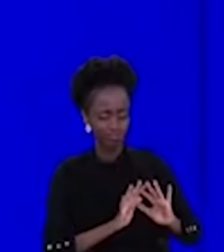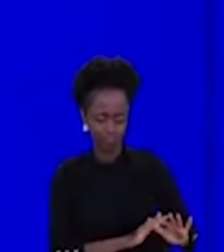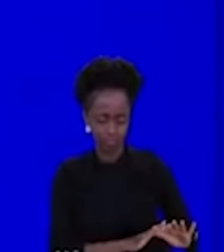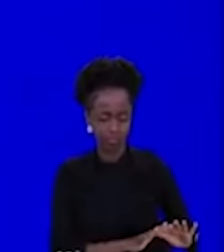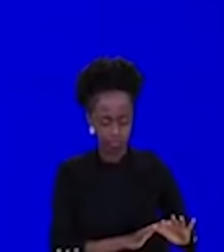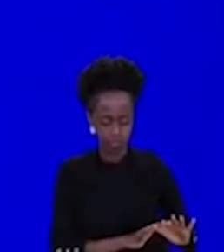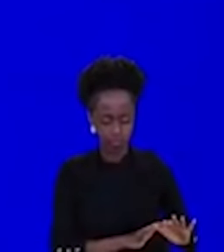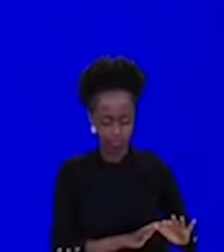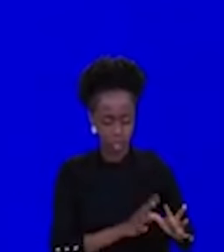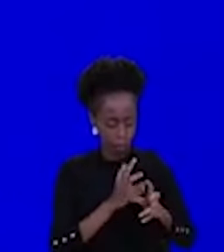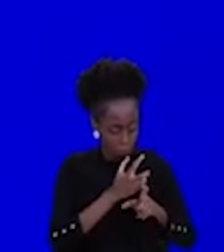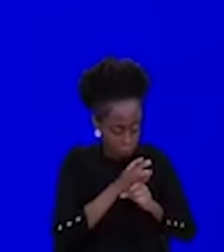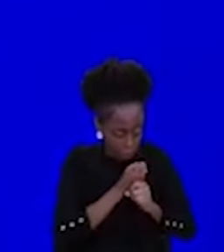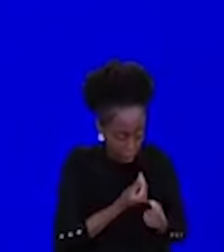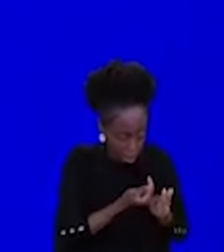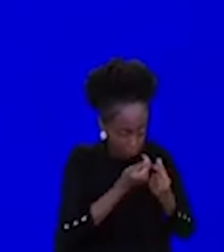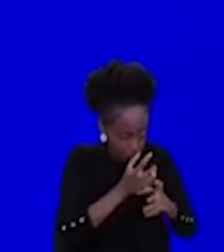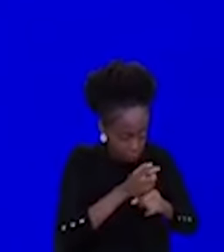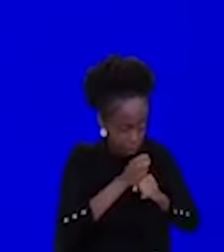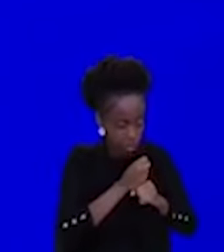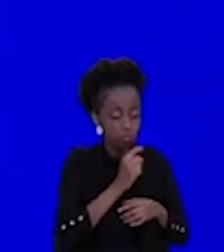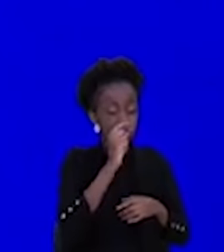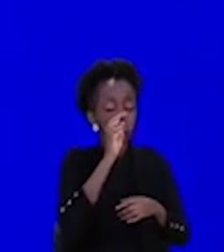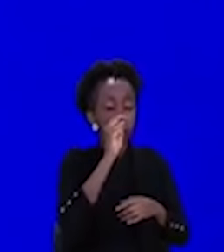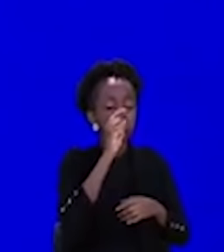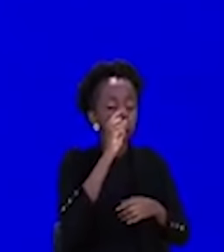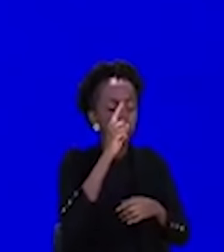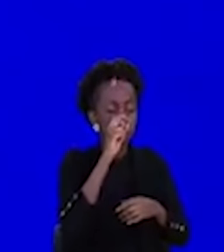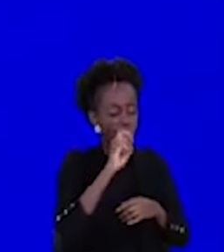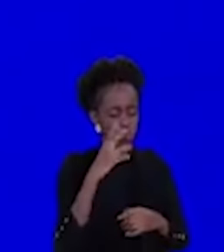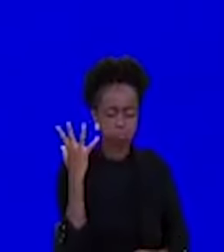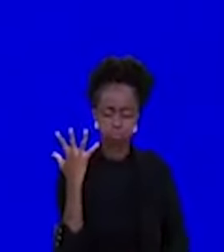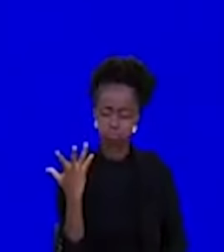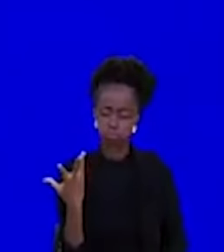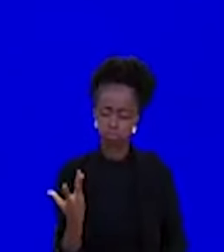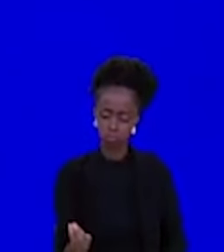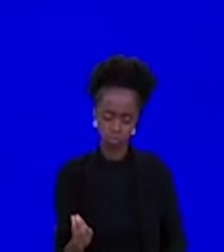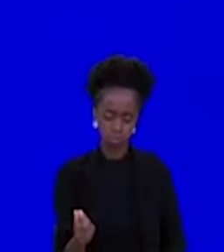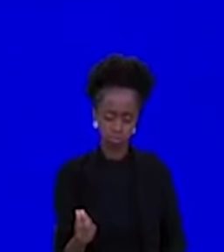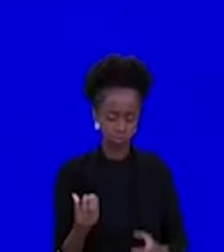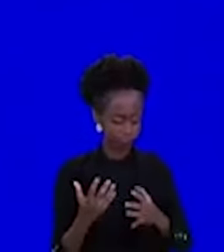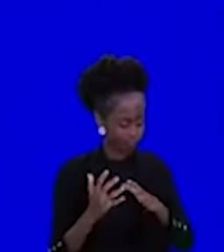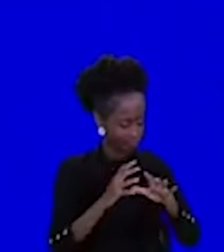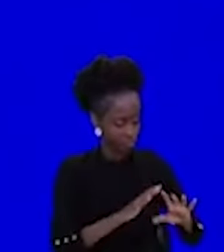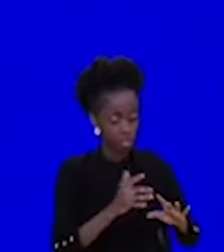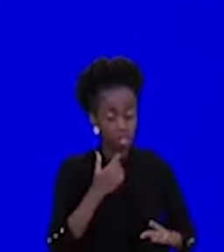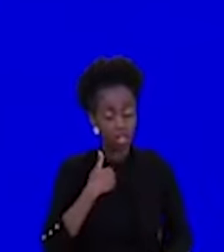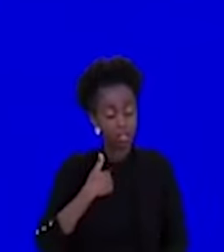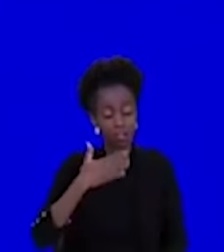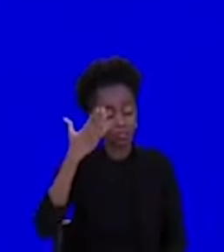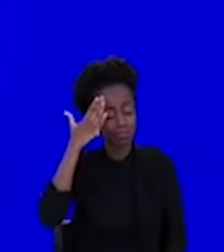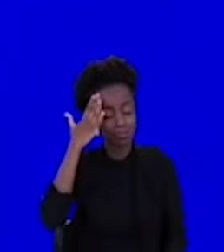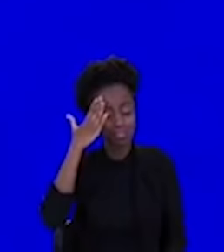no materialismo, na vaidade, ou no espiritismo. Eu não sei, meu